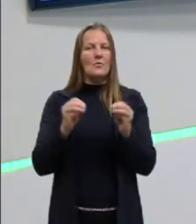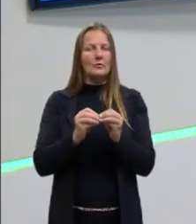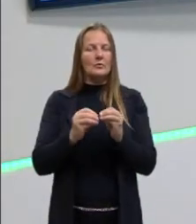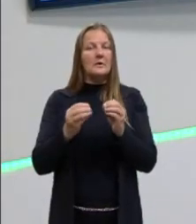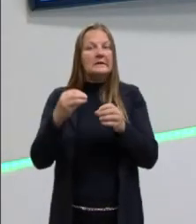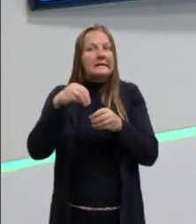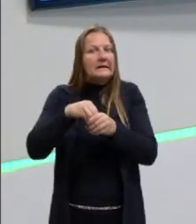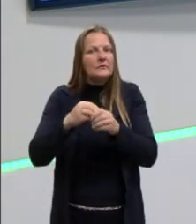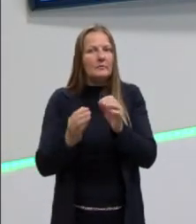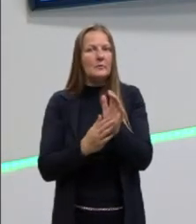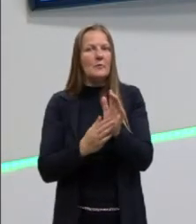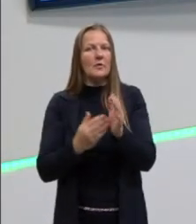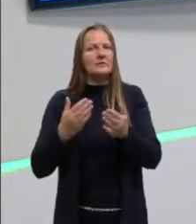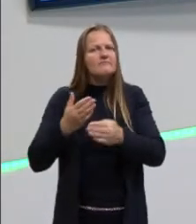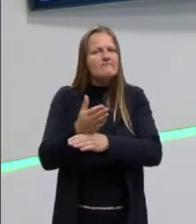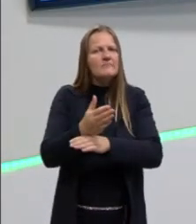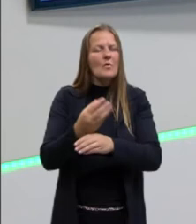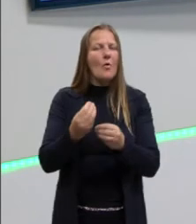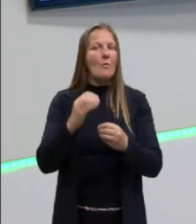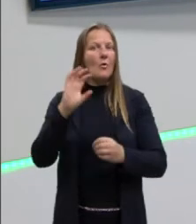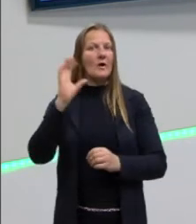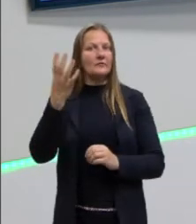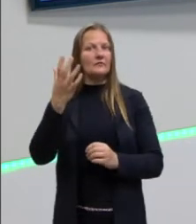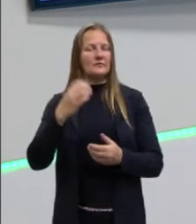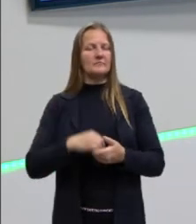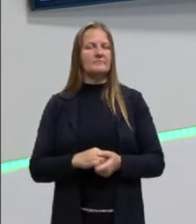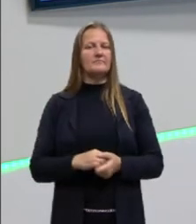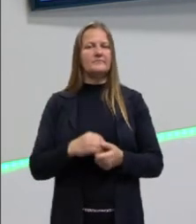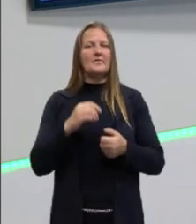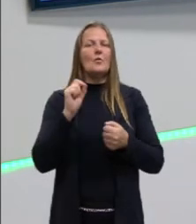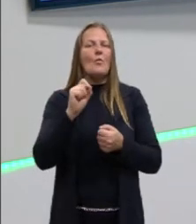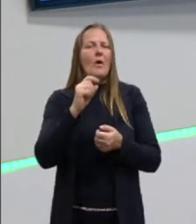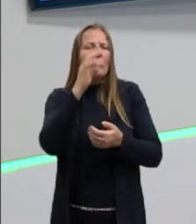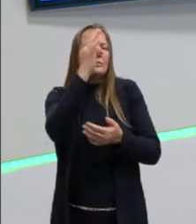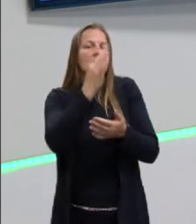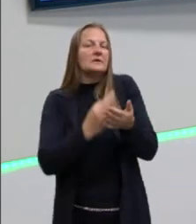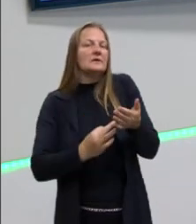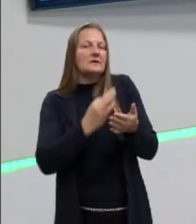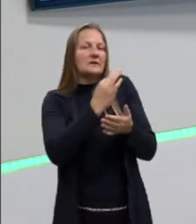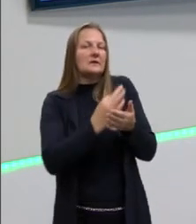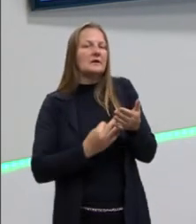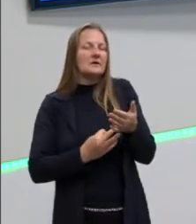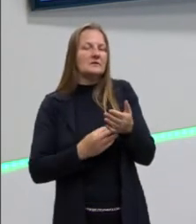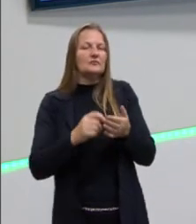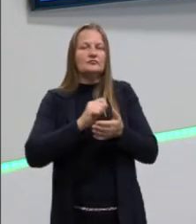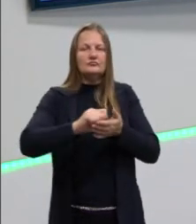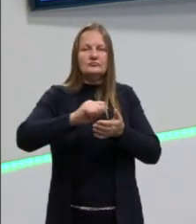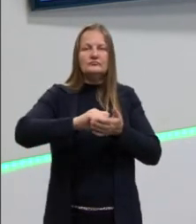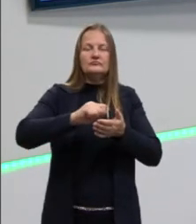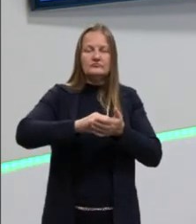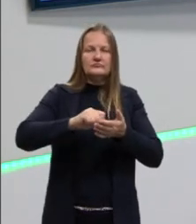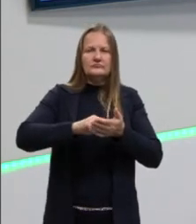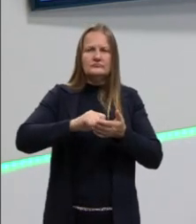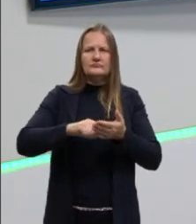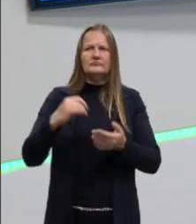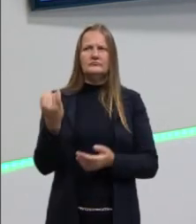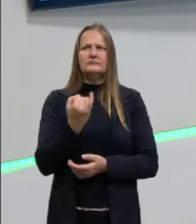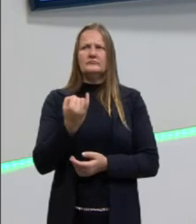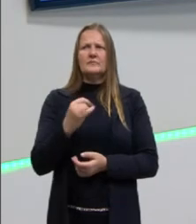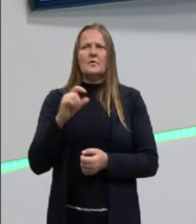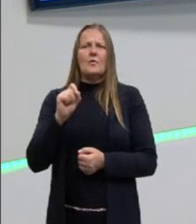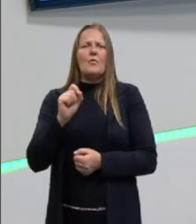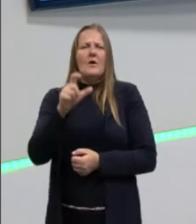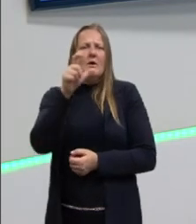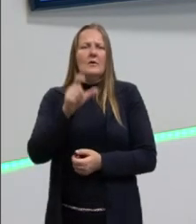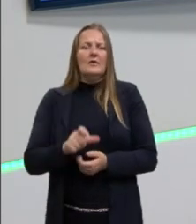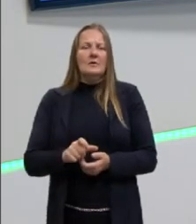a gente pensa em que texto a gente vai escrever é importante Que tipo